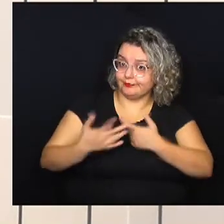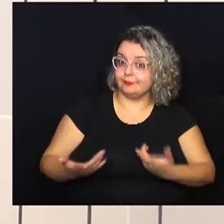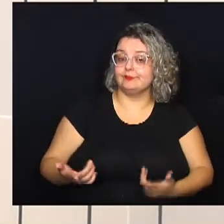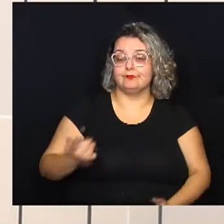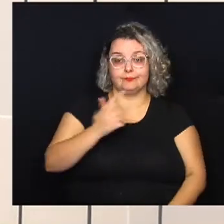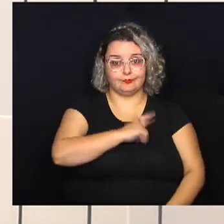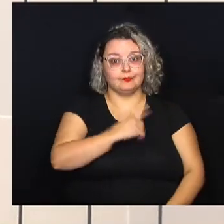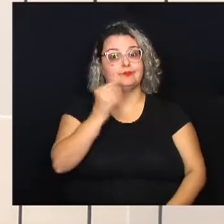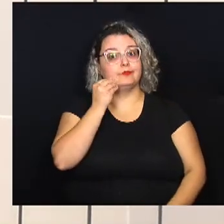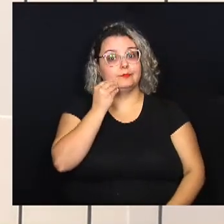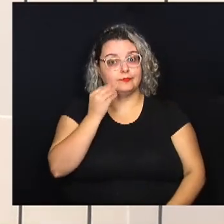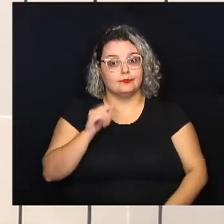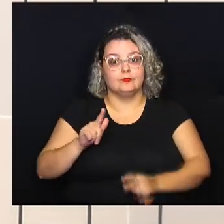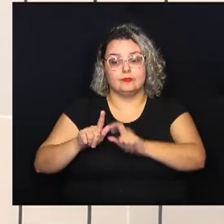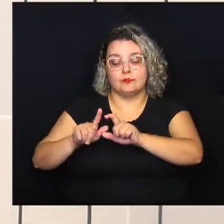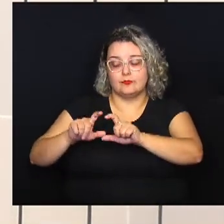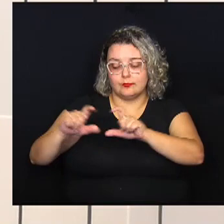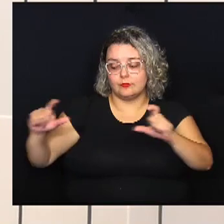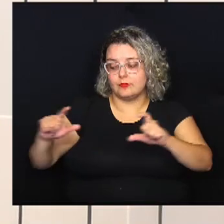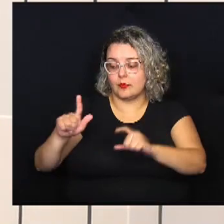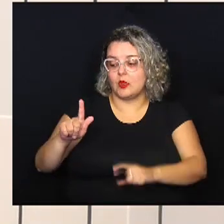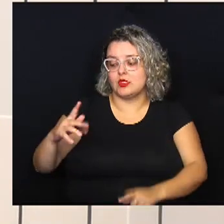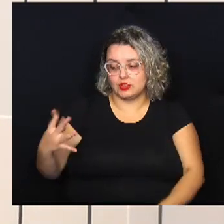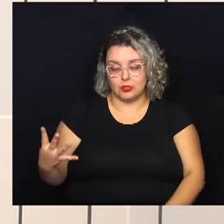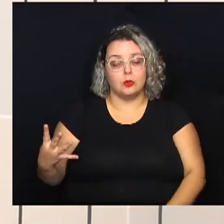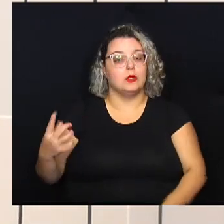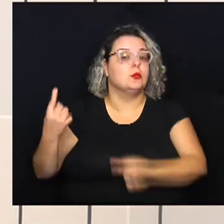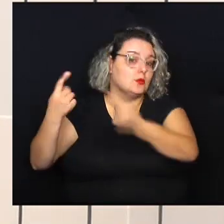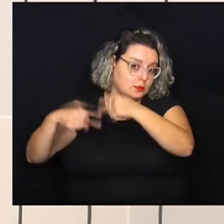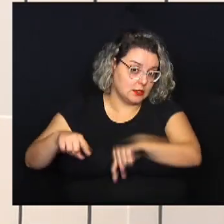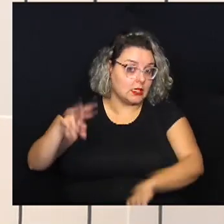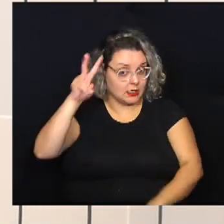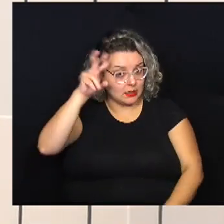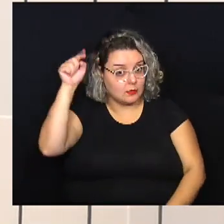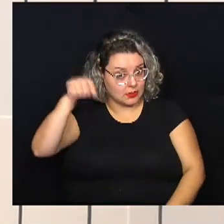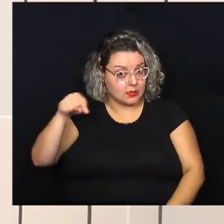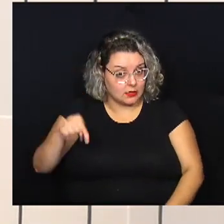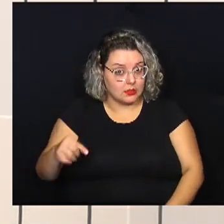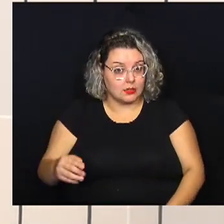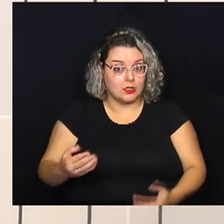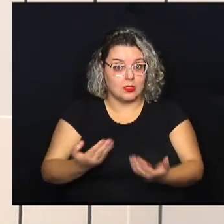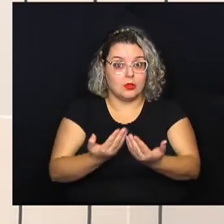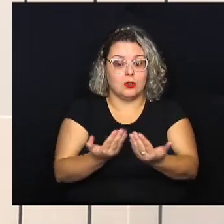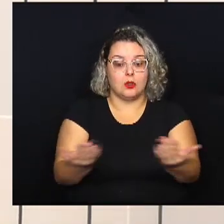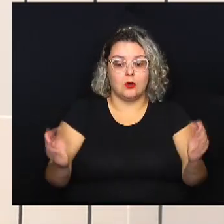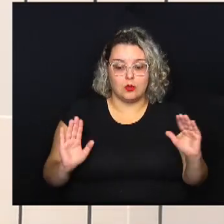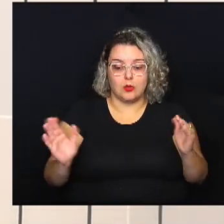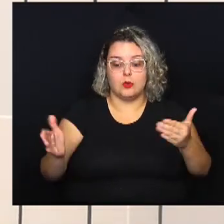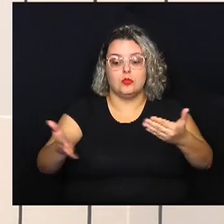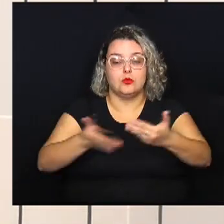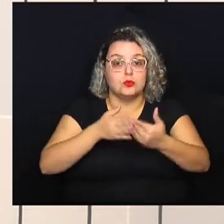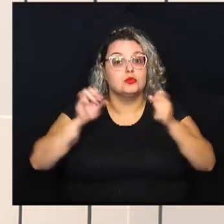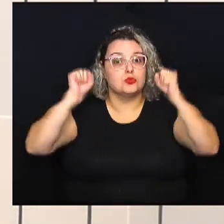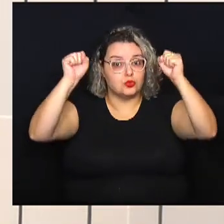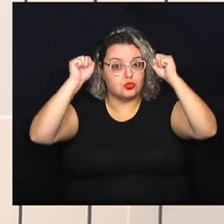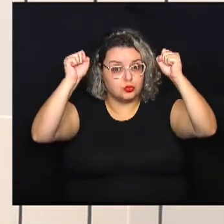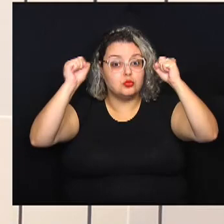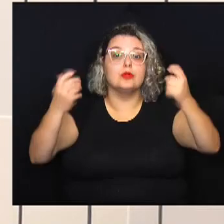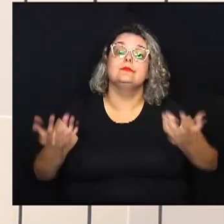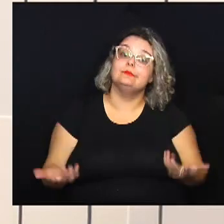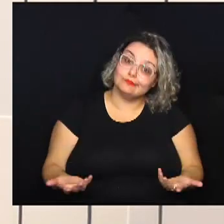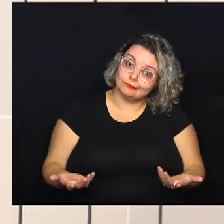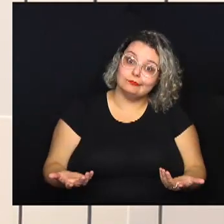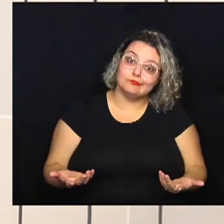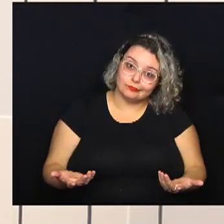tenta se manter no G4 da competição, lembrando que essa partida é com os portões fechados aos torcedores, então é